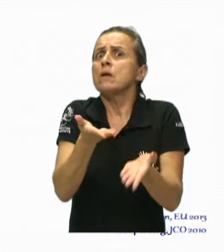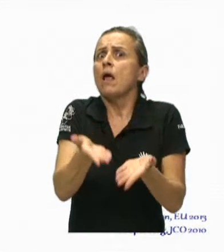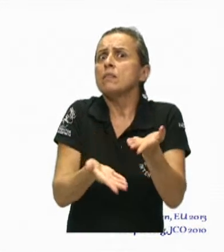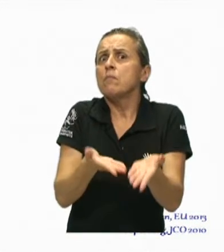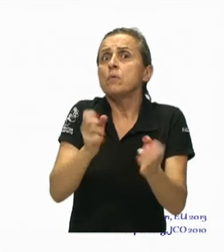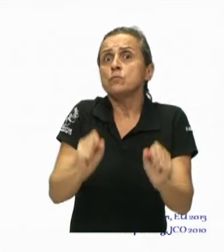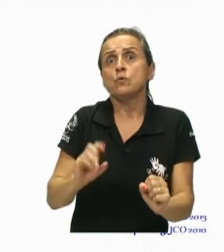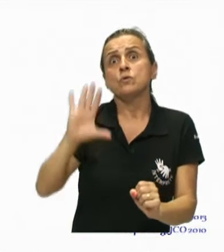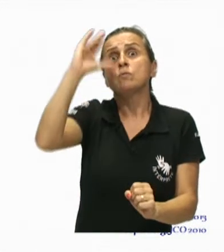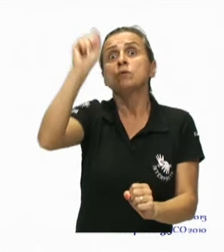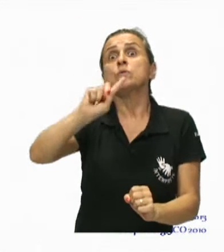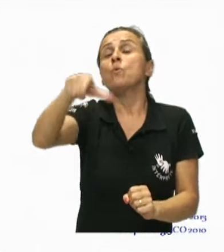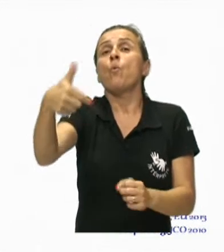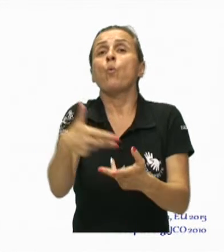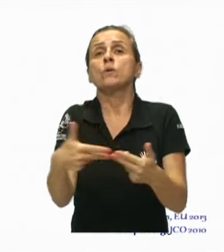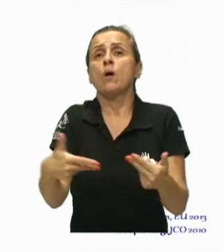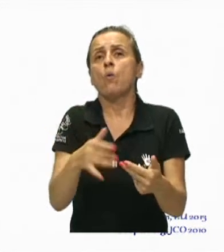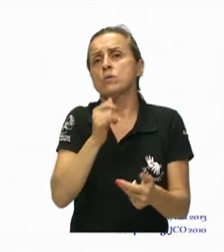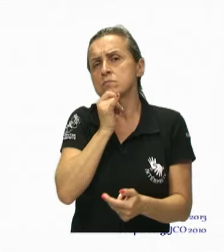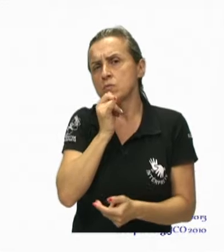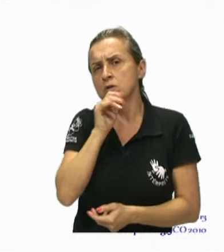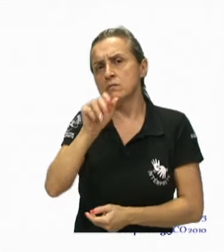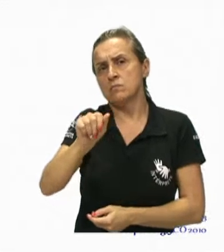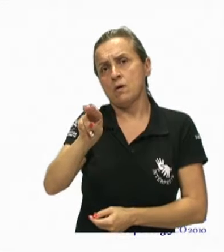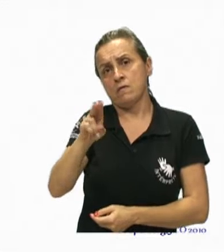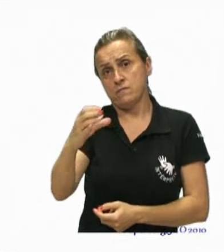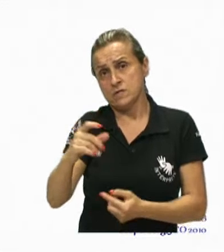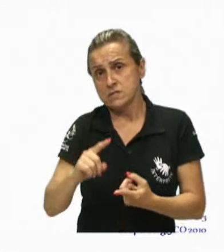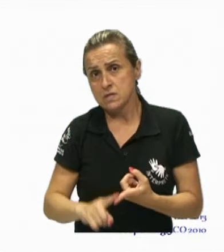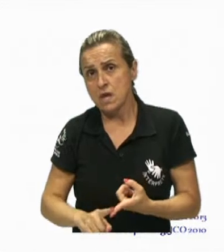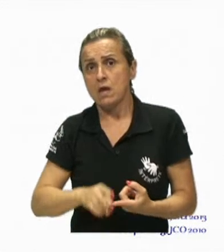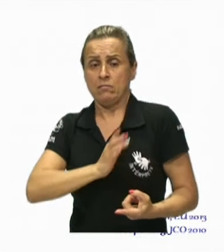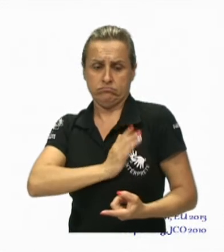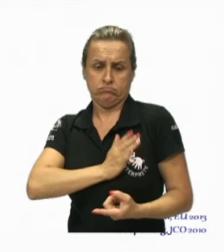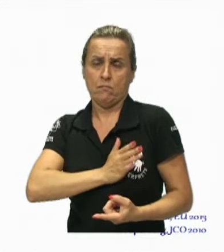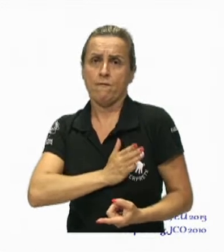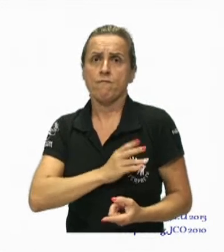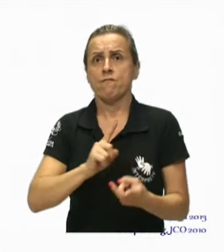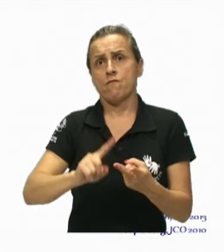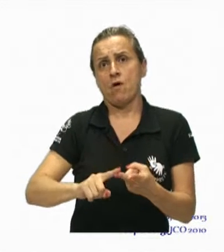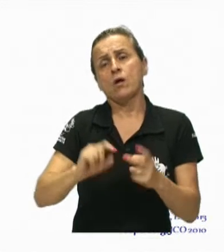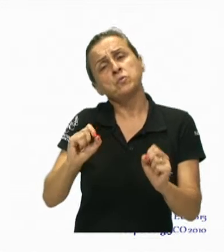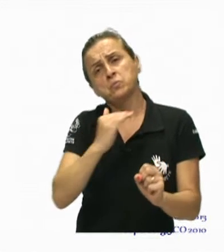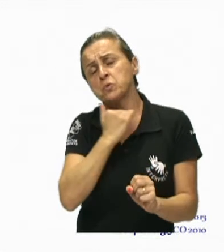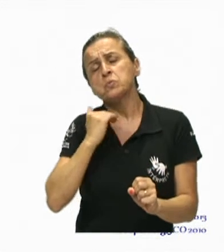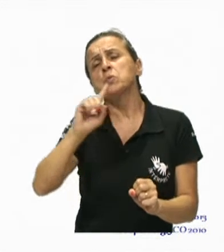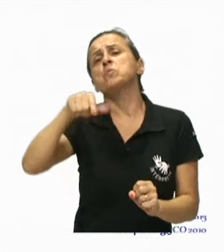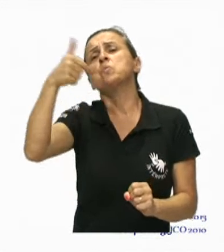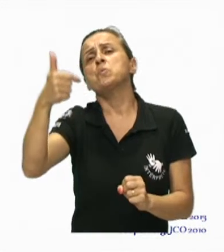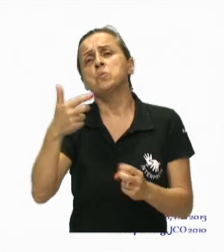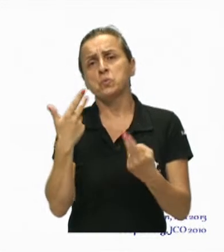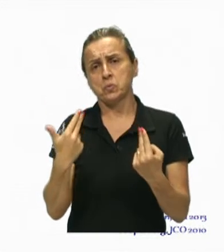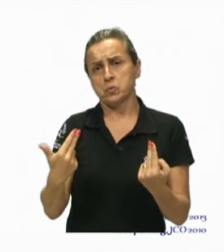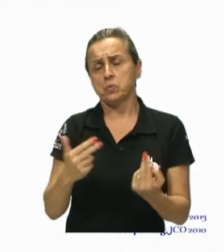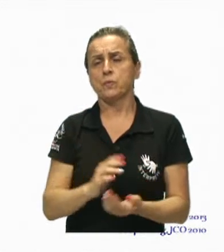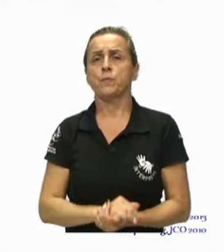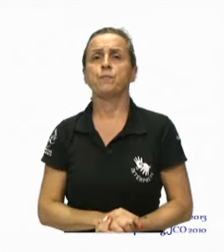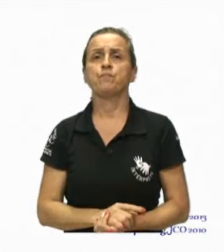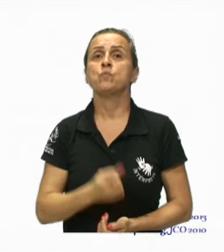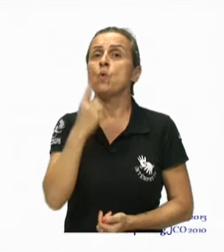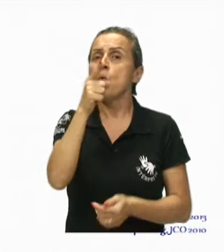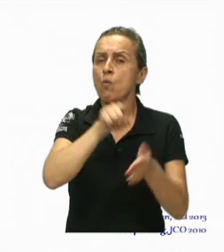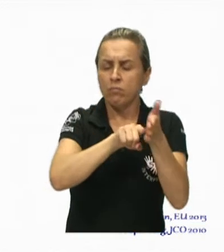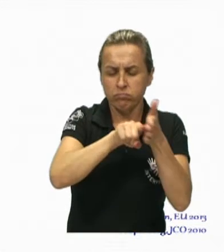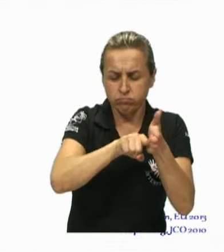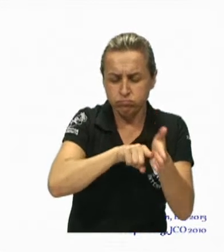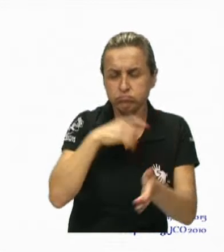tipo um AVC, um infarto, e acaba cursando com óbito por outra causa. Um dado importante assim, é